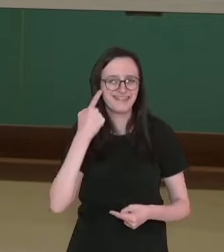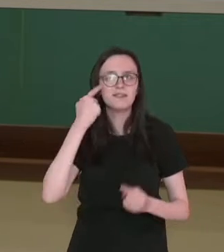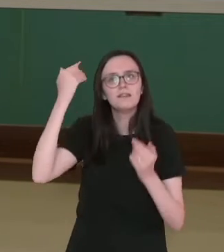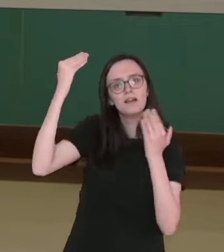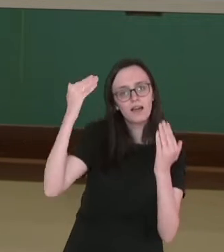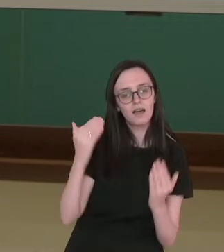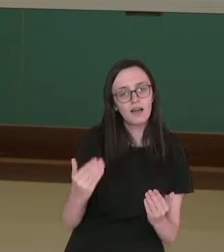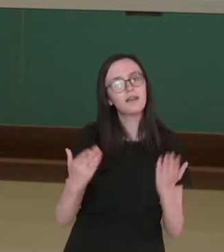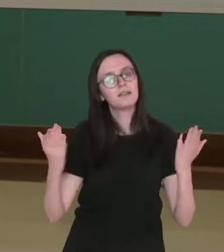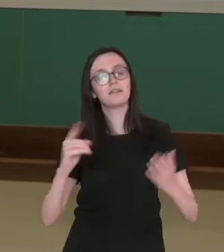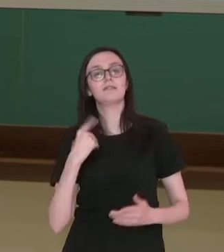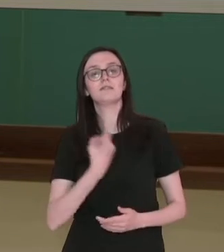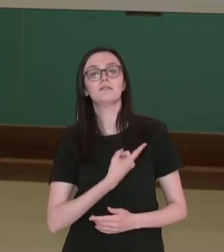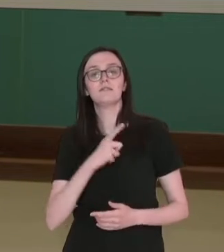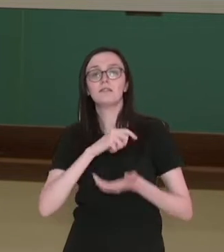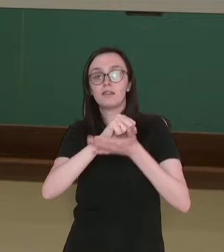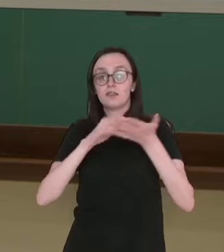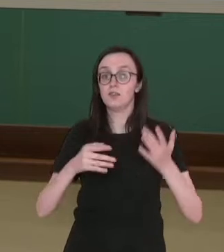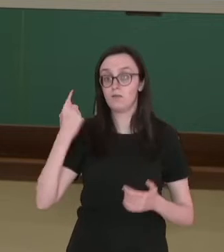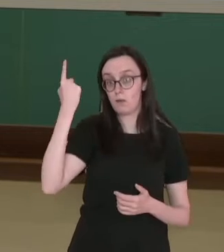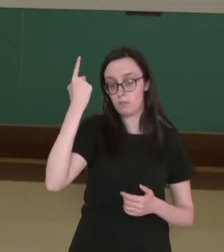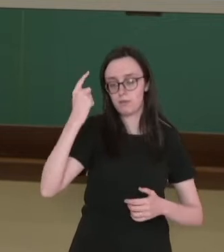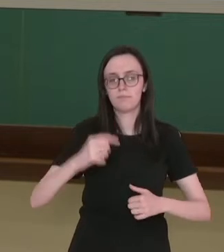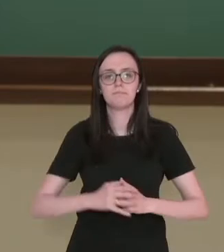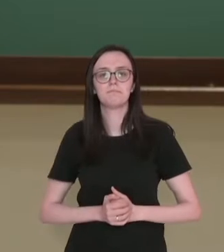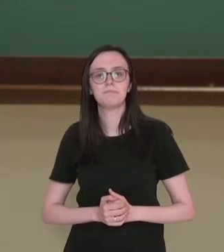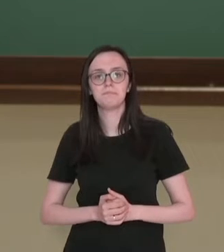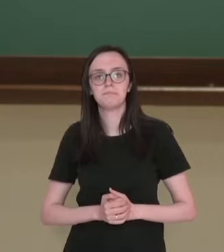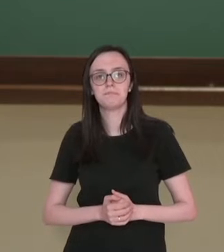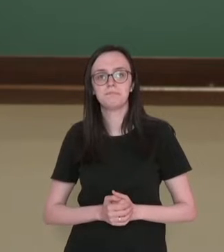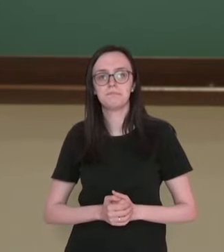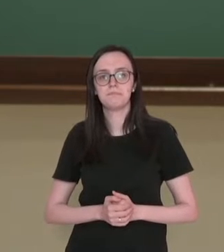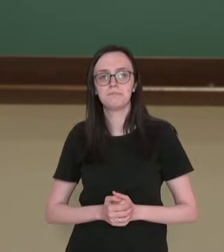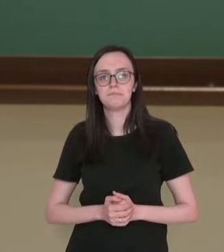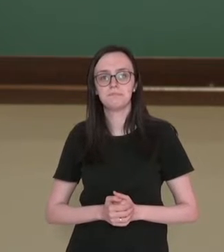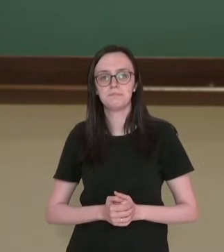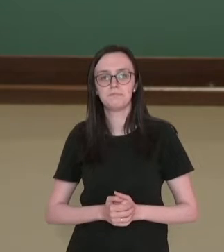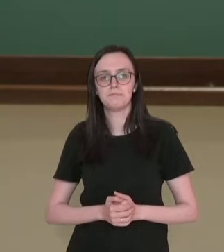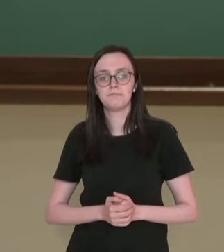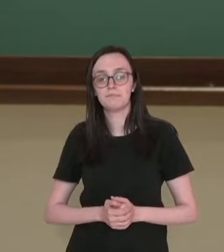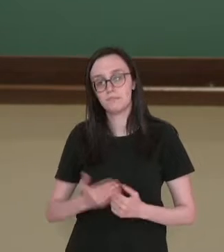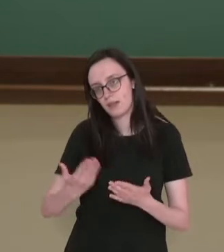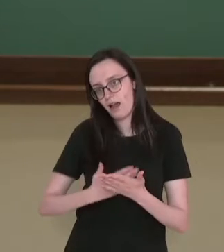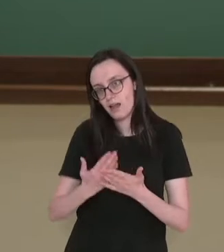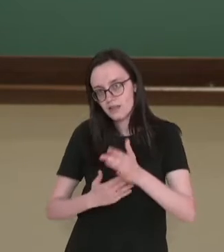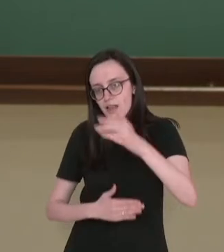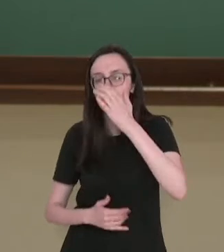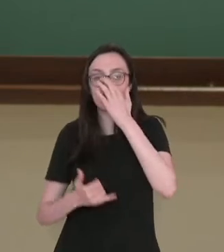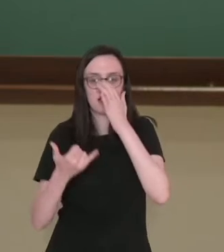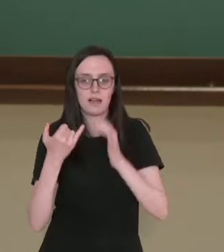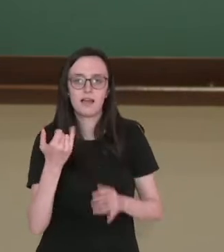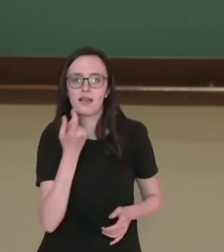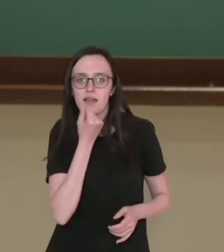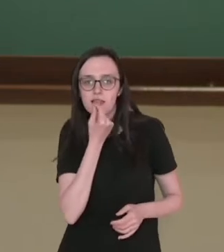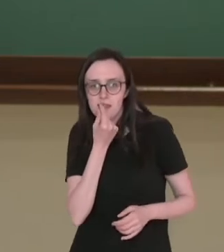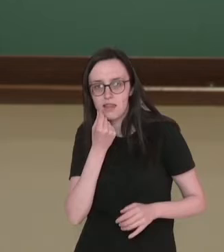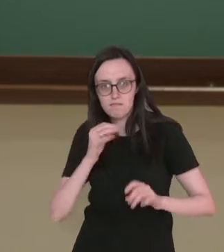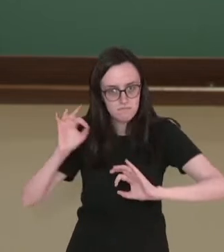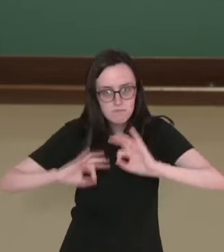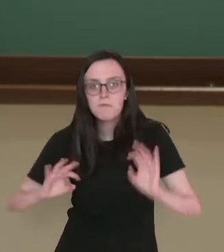isto, chegamos à atividade 1. Vem cá. Caderno está aí, caneta, lápis, borracha, tudo